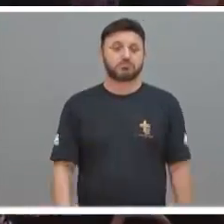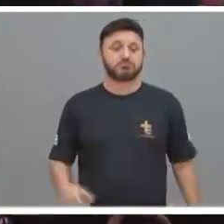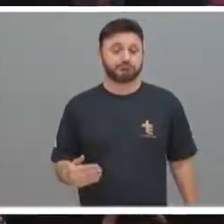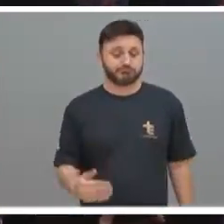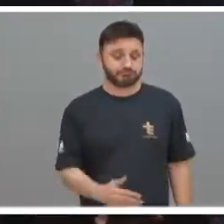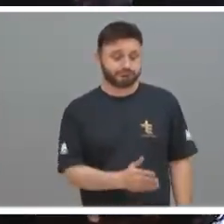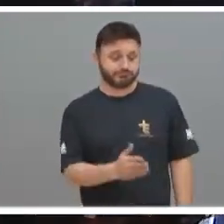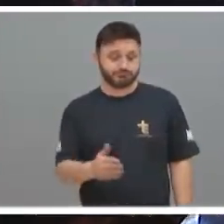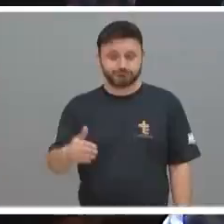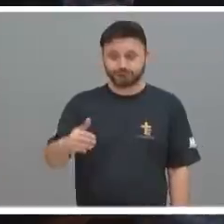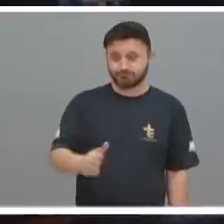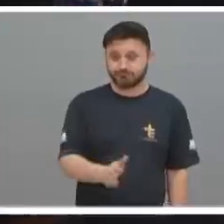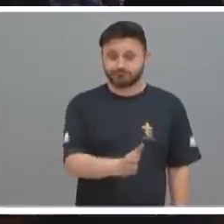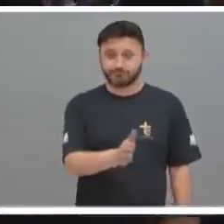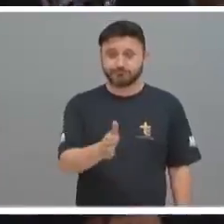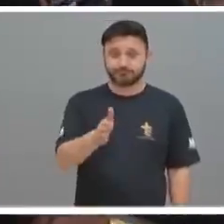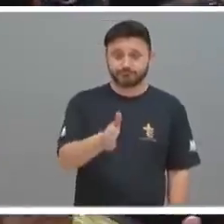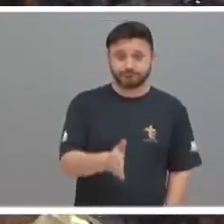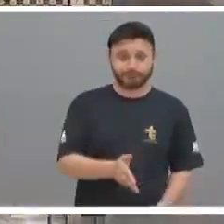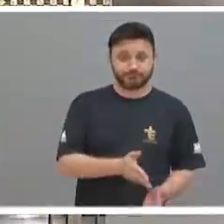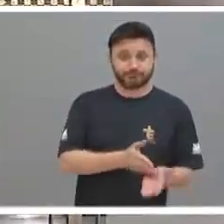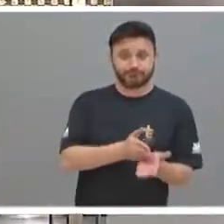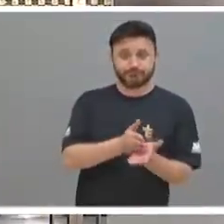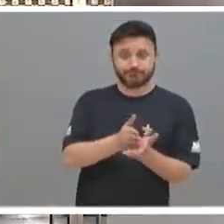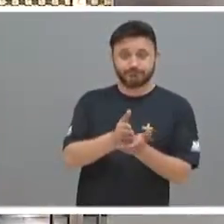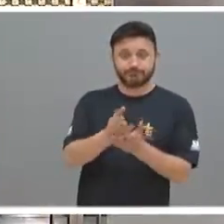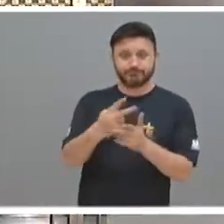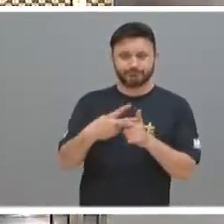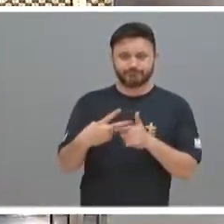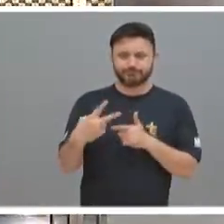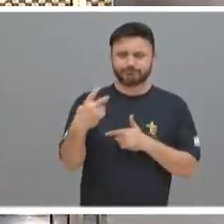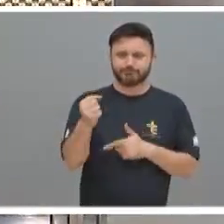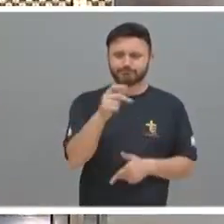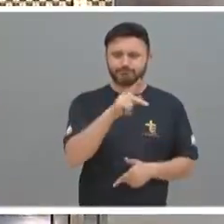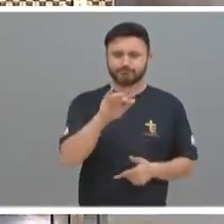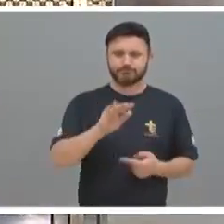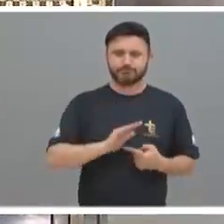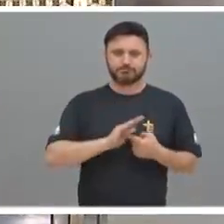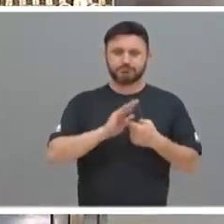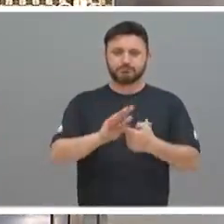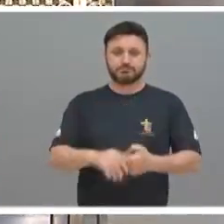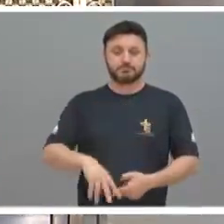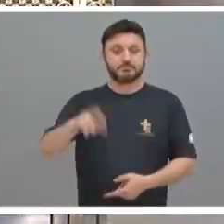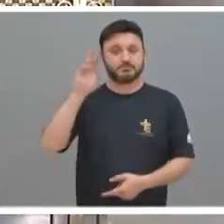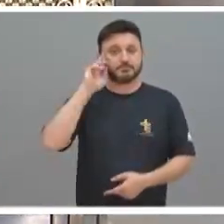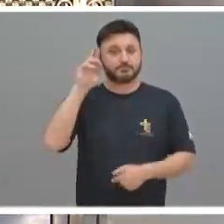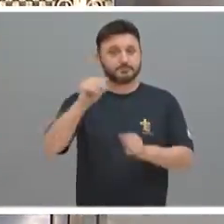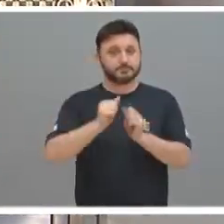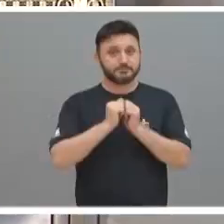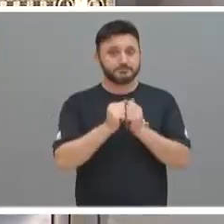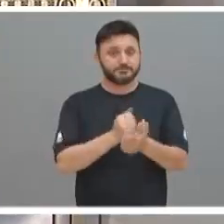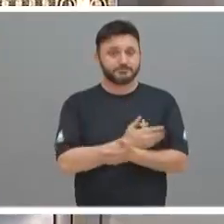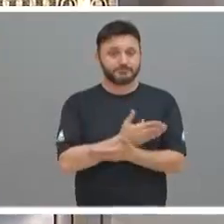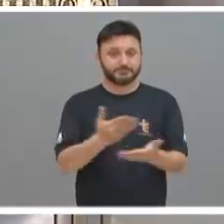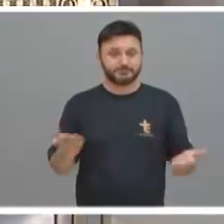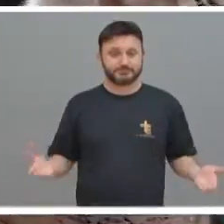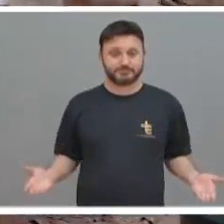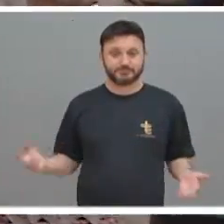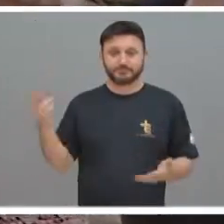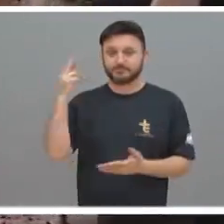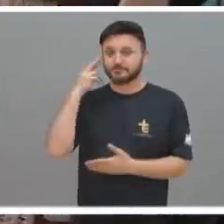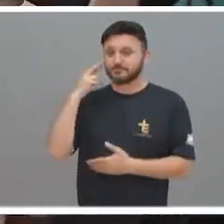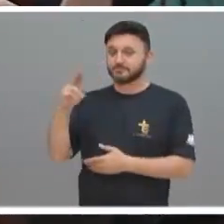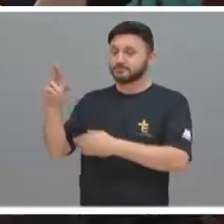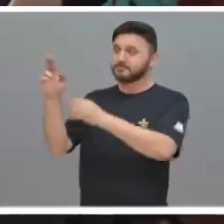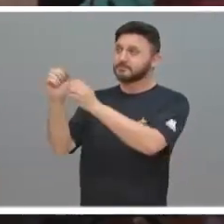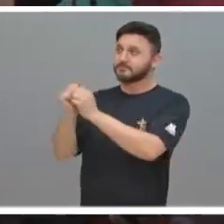seguir. Nesse caminho a vitória traz. O Senhor esteja convosco. Ele